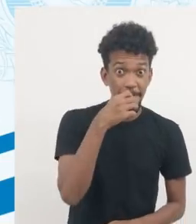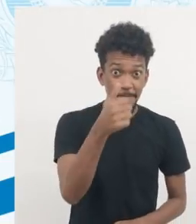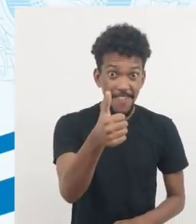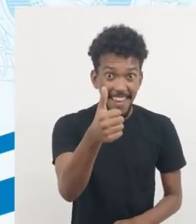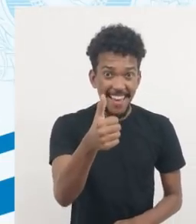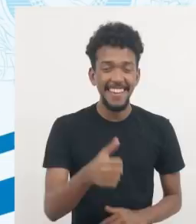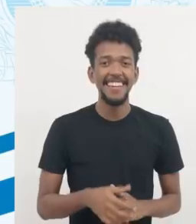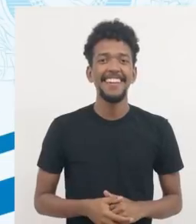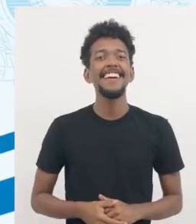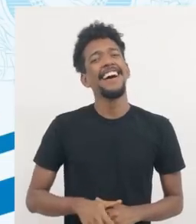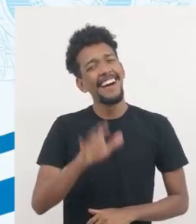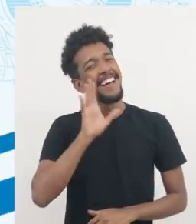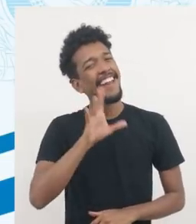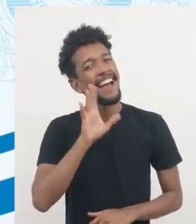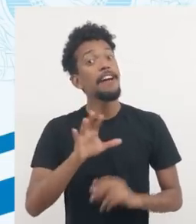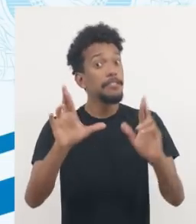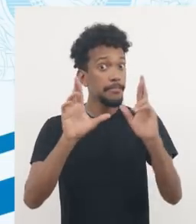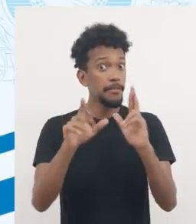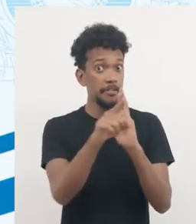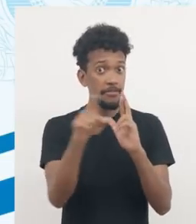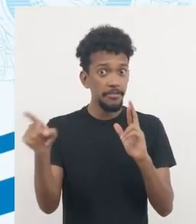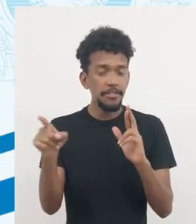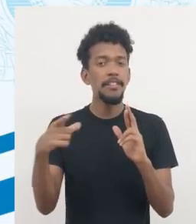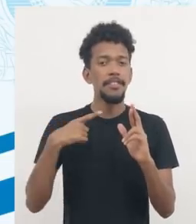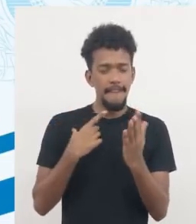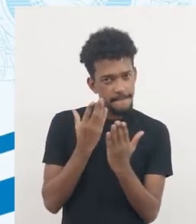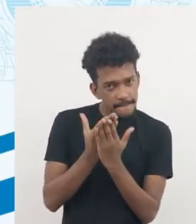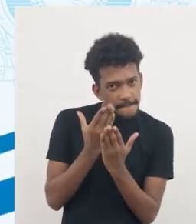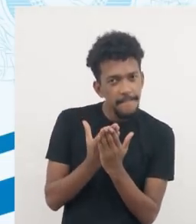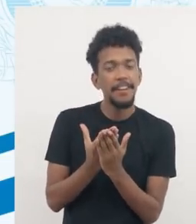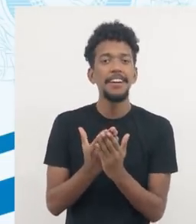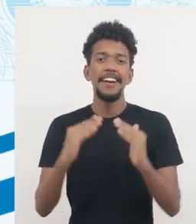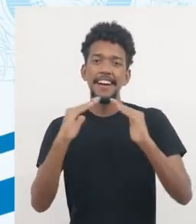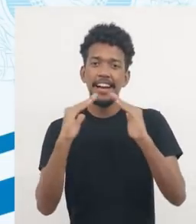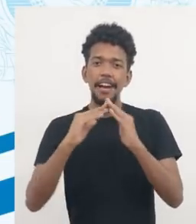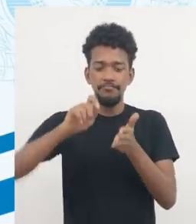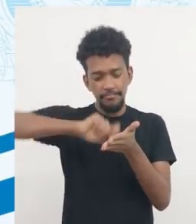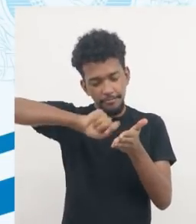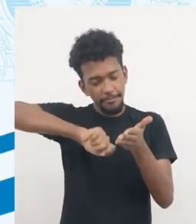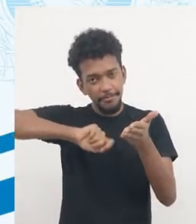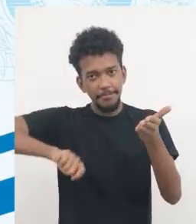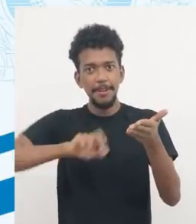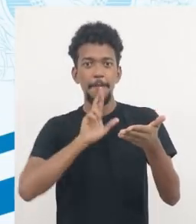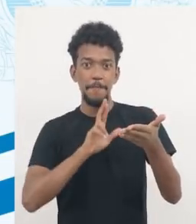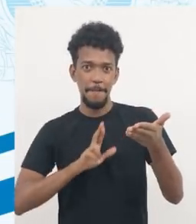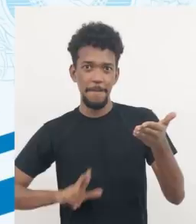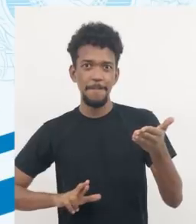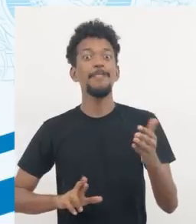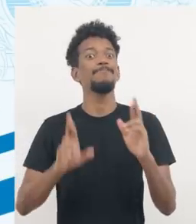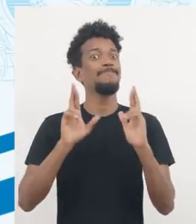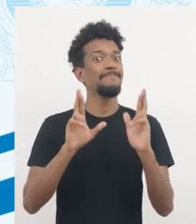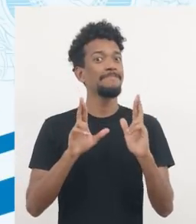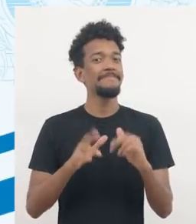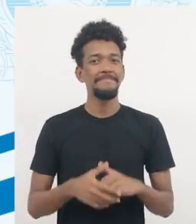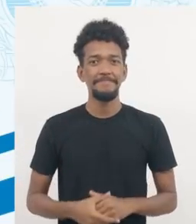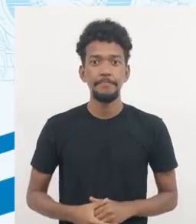Olá pessoal, tudo bem? Legal, espero que você esteja aí se dedicando, fazendo as suas